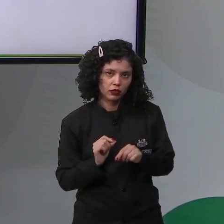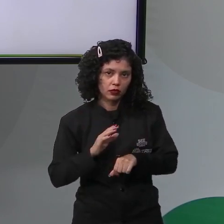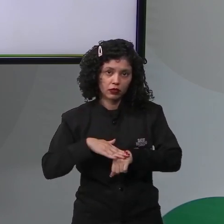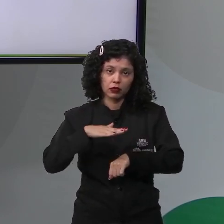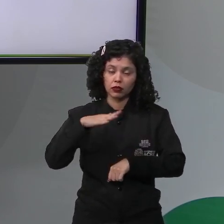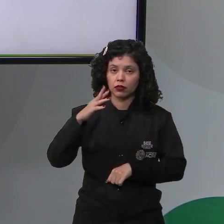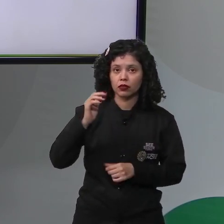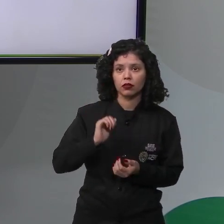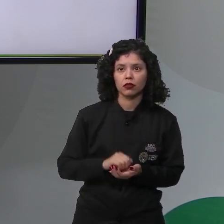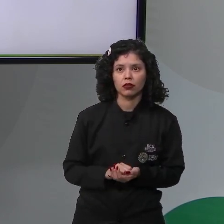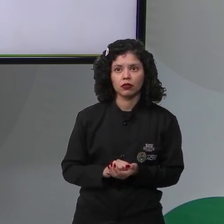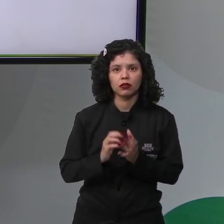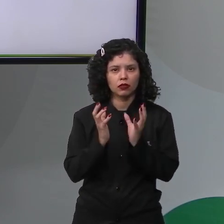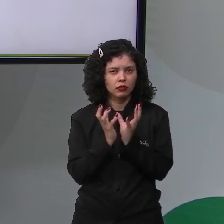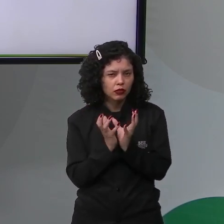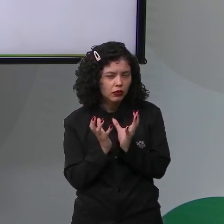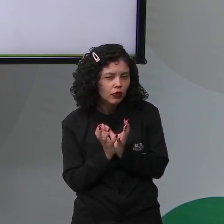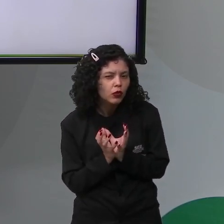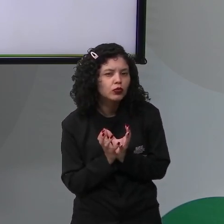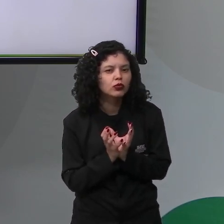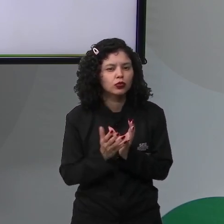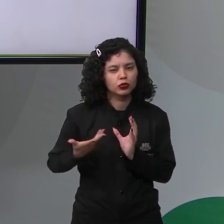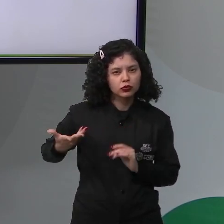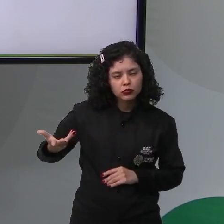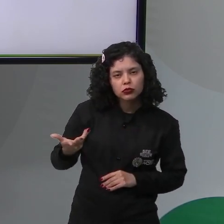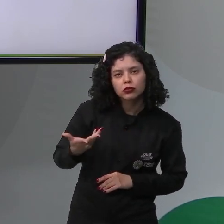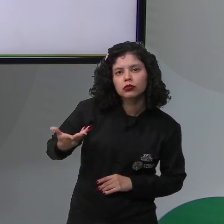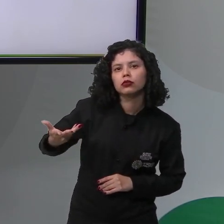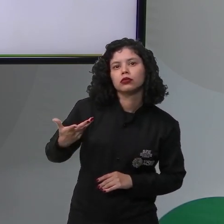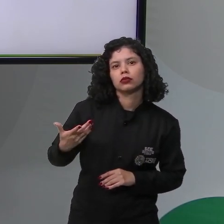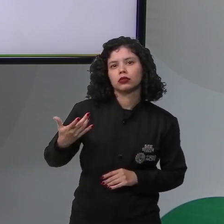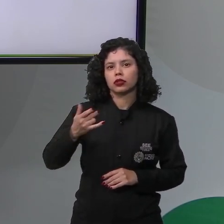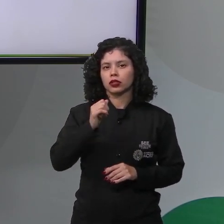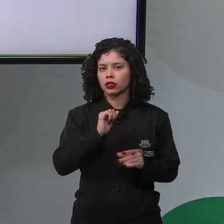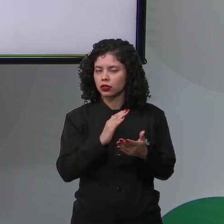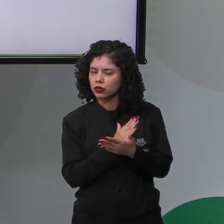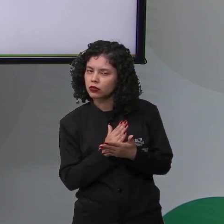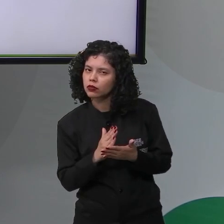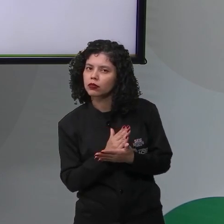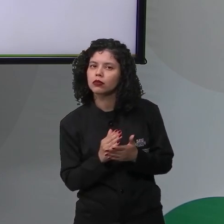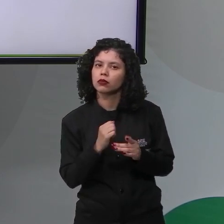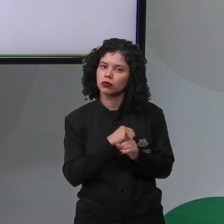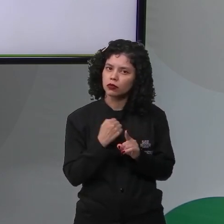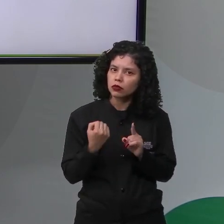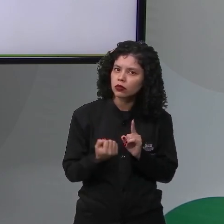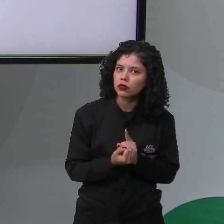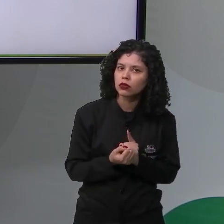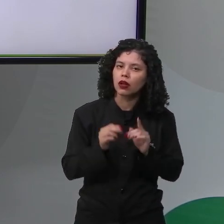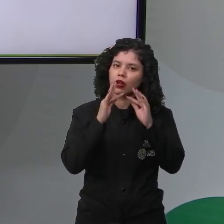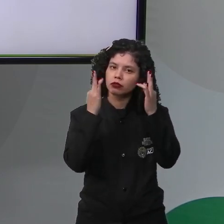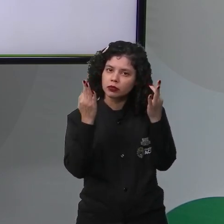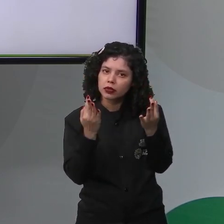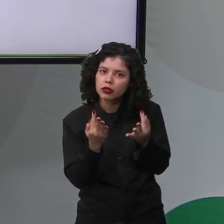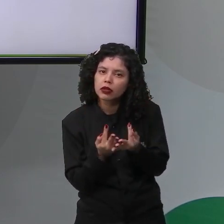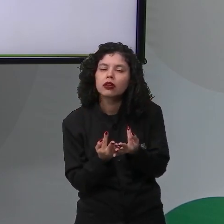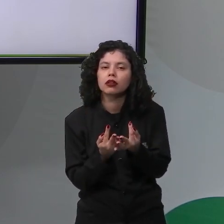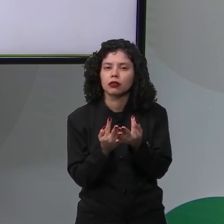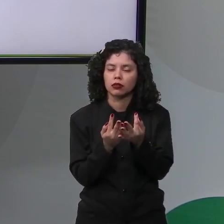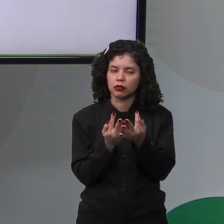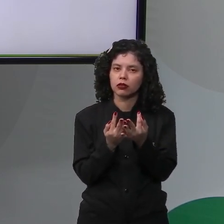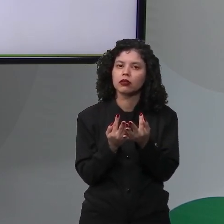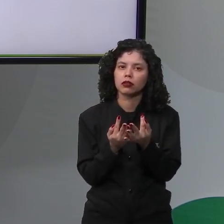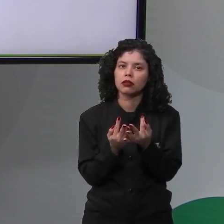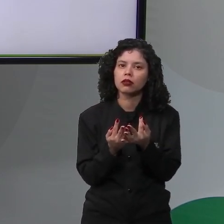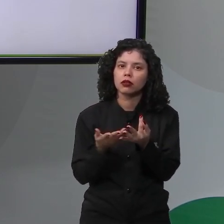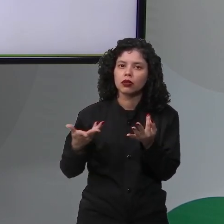mais comunitária, porque a base, por exemplo, de algumas sociedades era uma base familiar, era uma